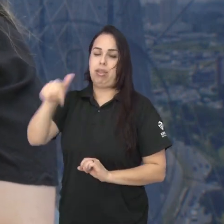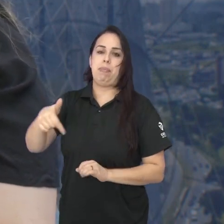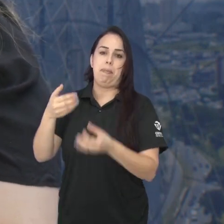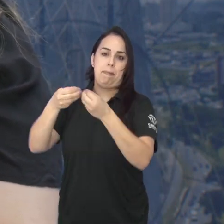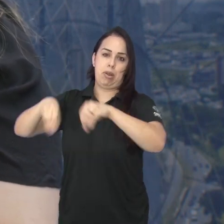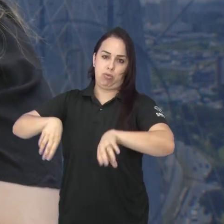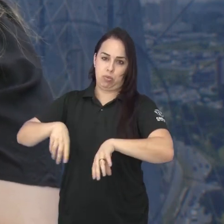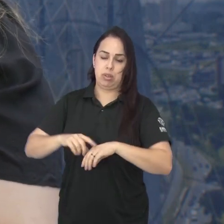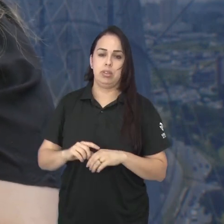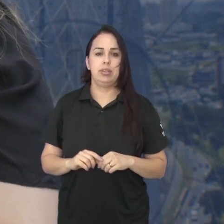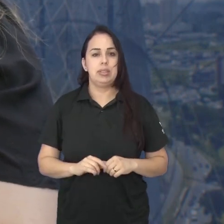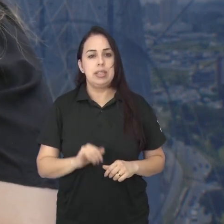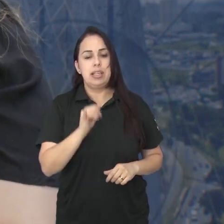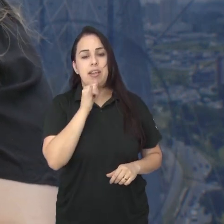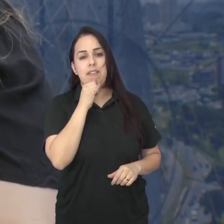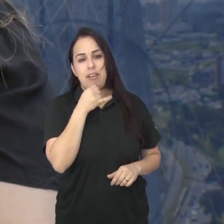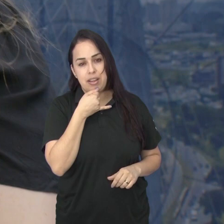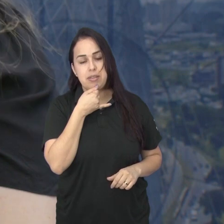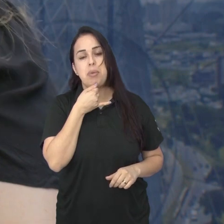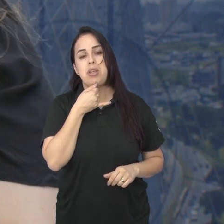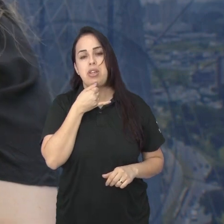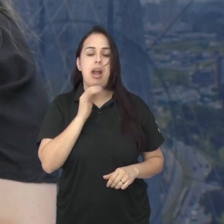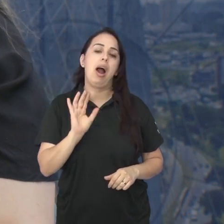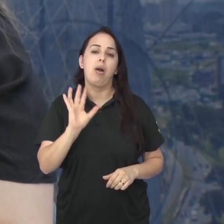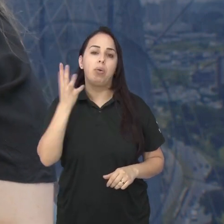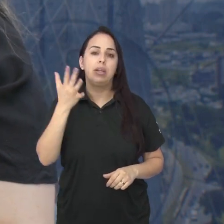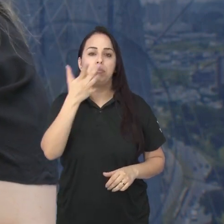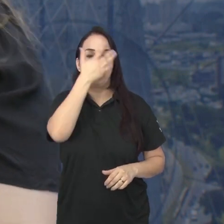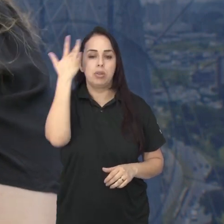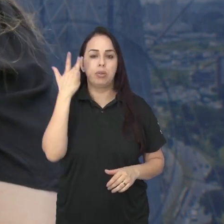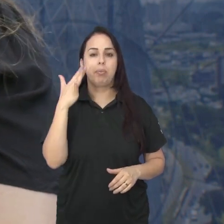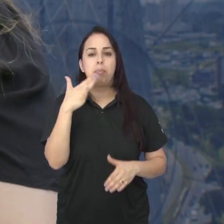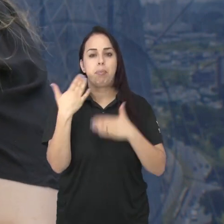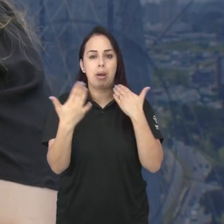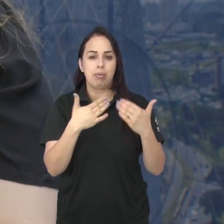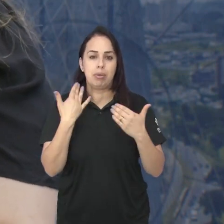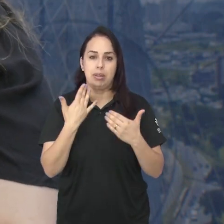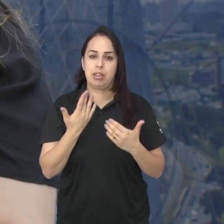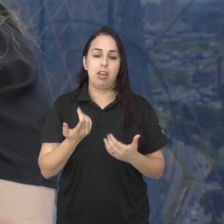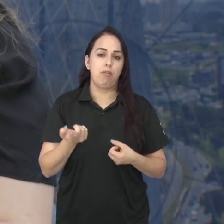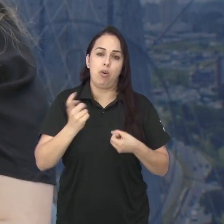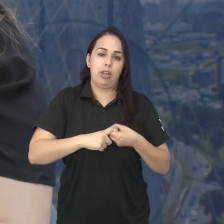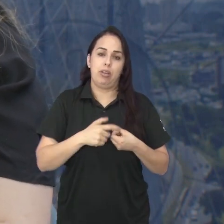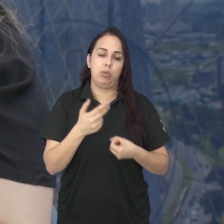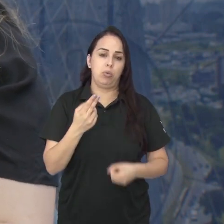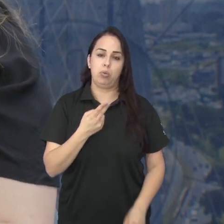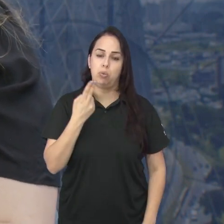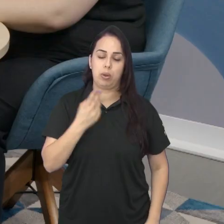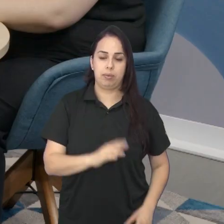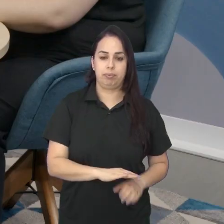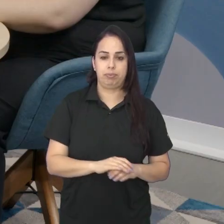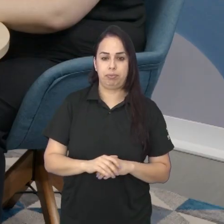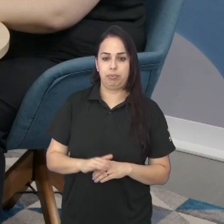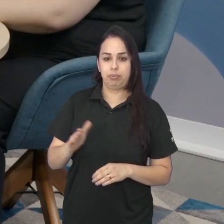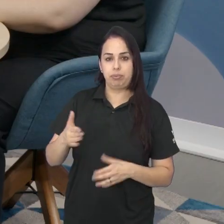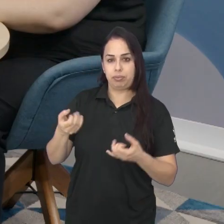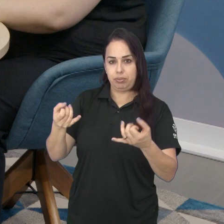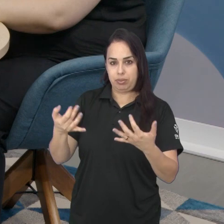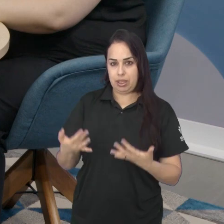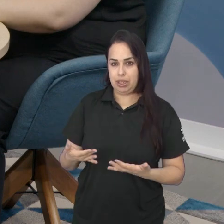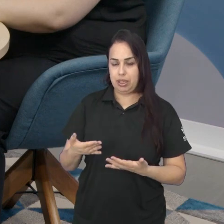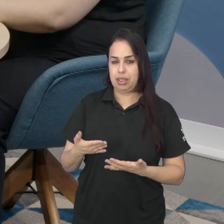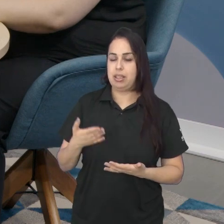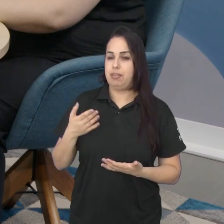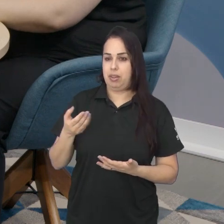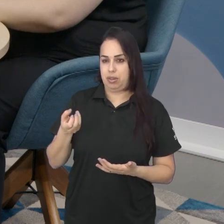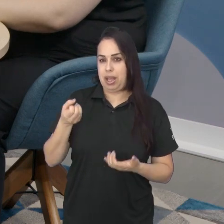porque infelizmente, no caso, há perdas de vidas e isso a gente não recupera. Sem dúvida. E falando da empresa, puxando a